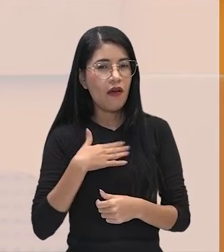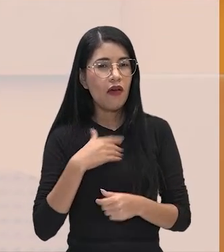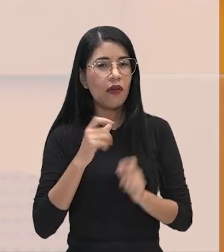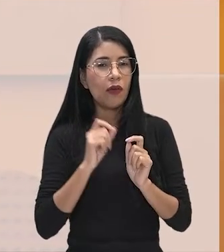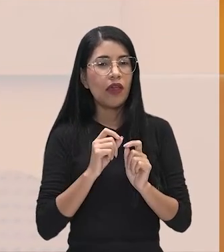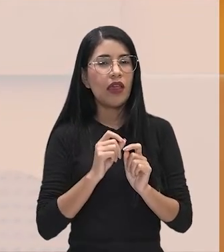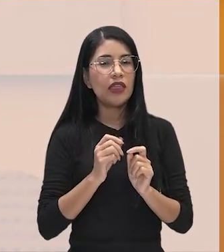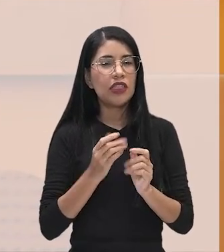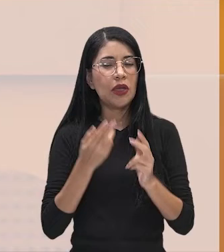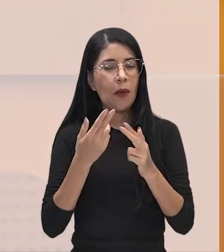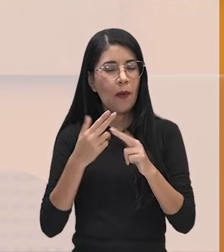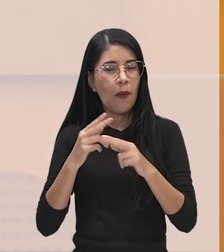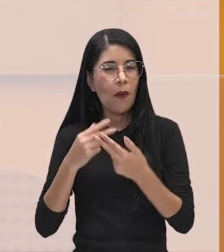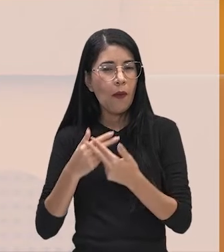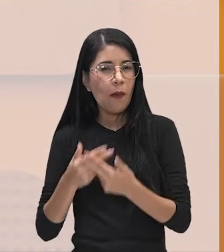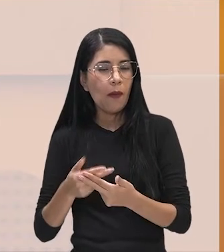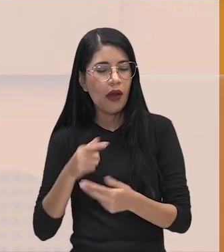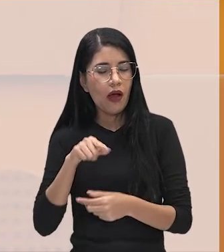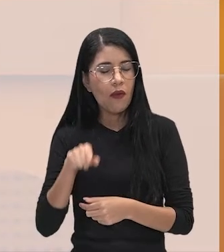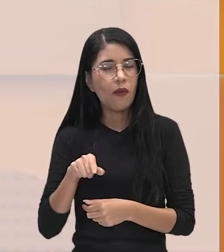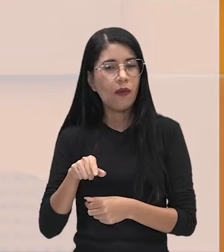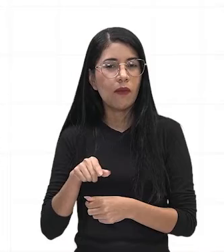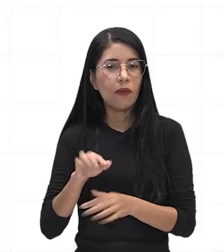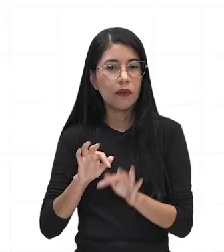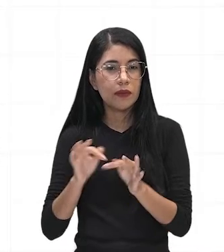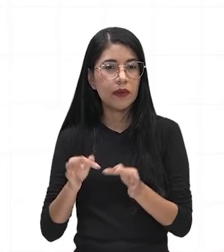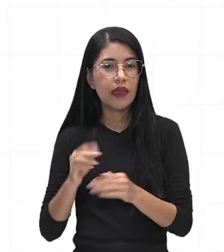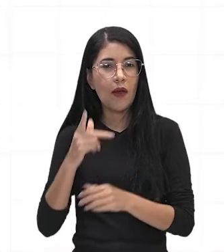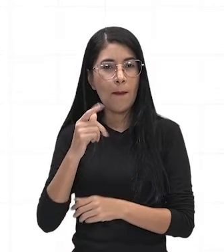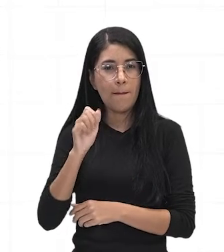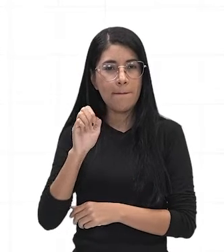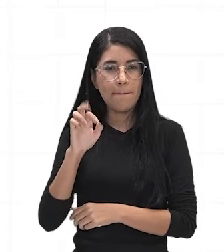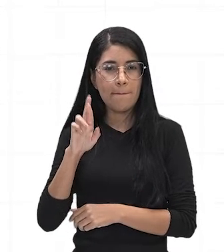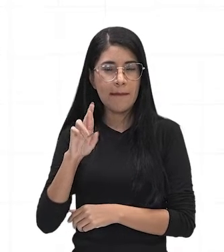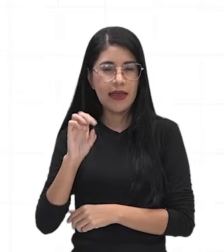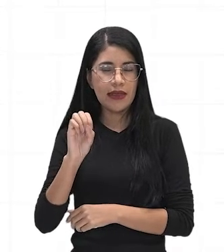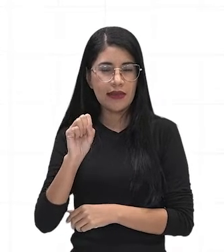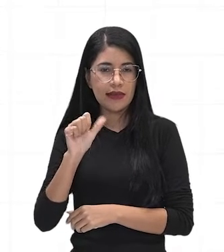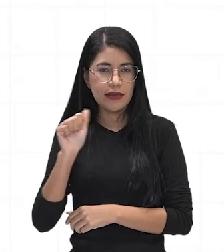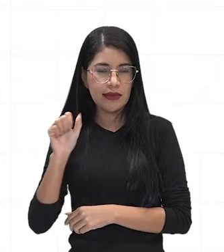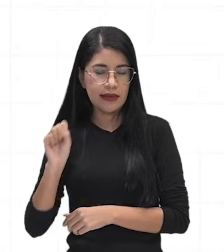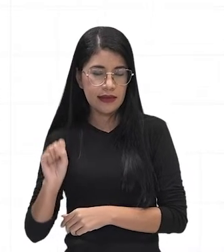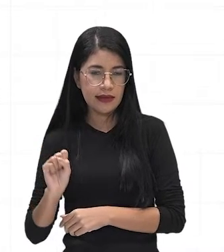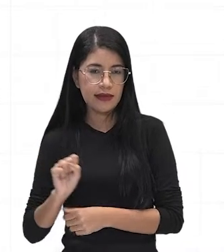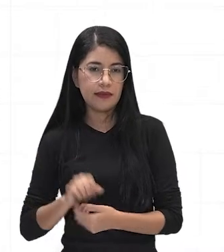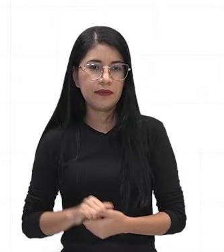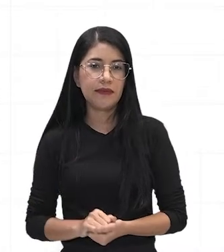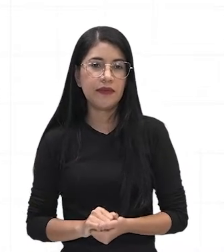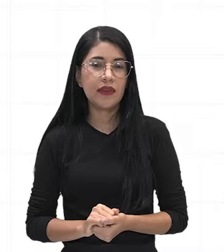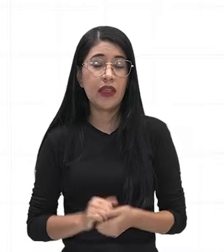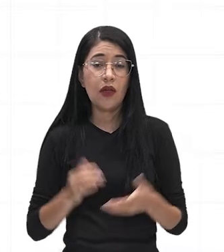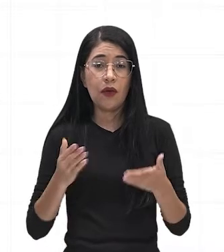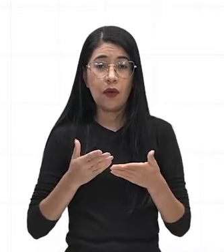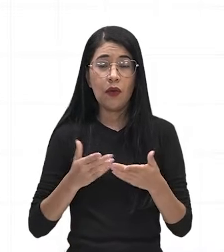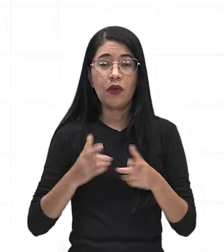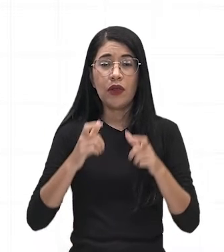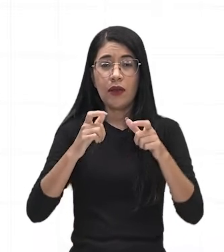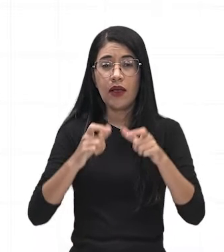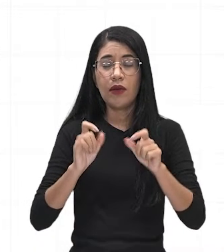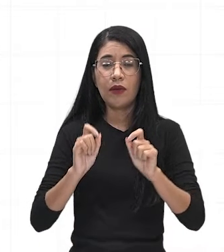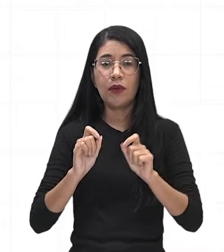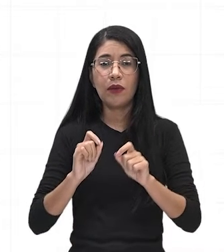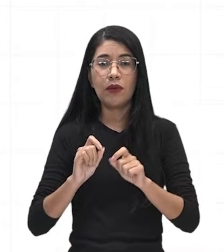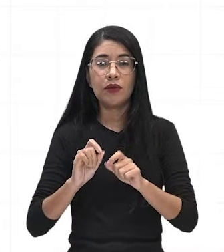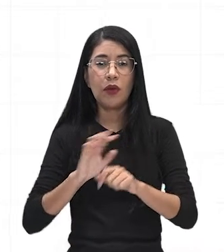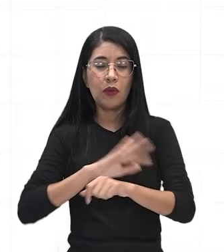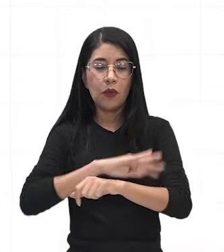outros povos, que são, então, aí os persas. Acompanha ali comigo. Atualmente localizado, então, no Planalto